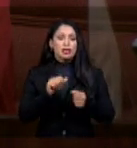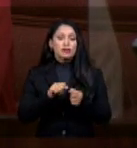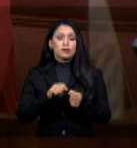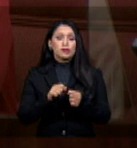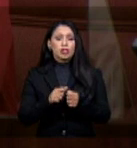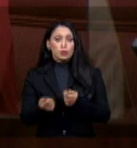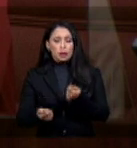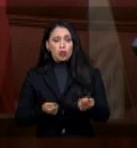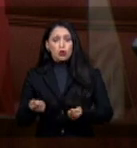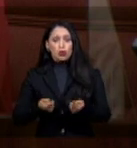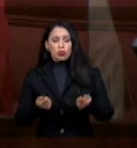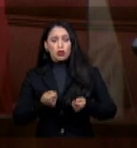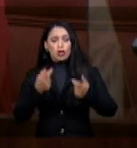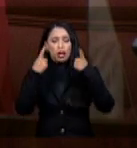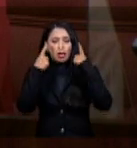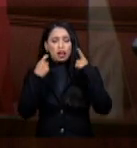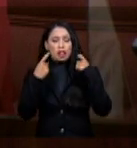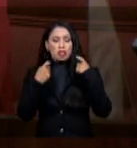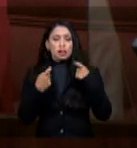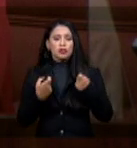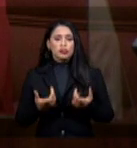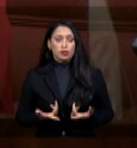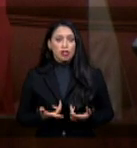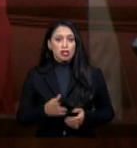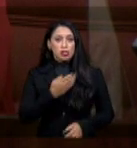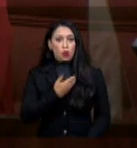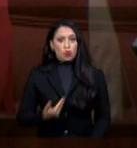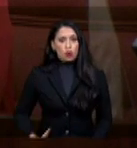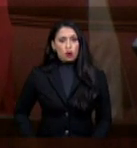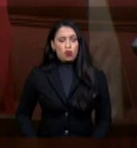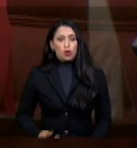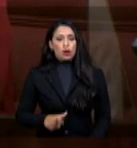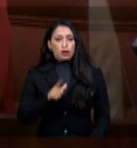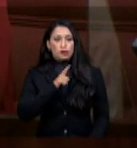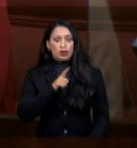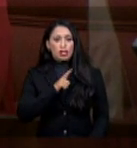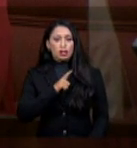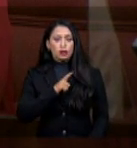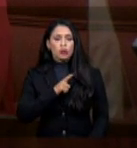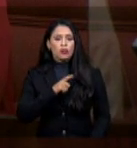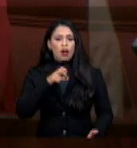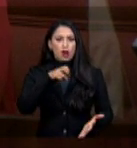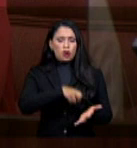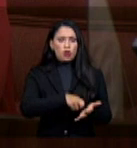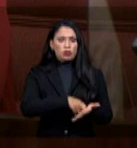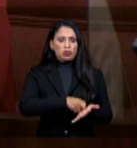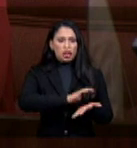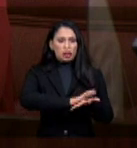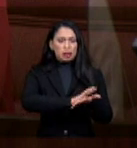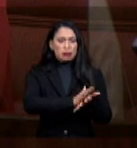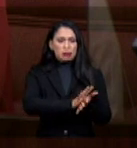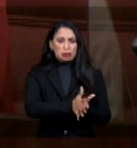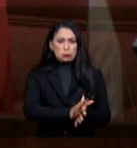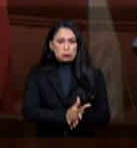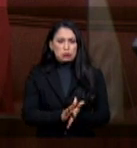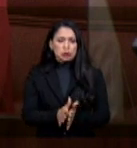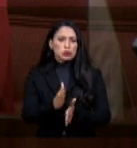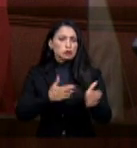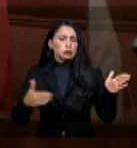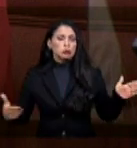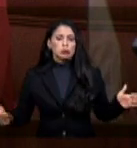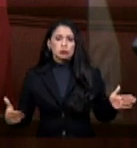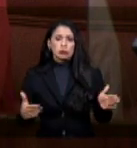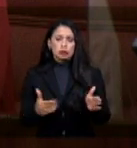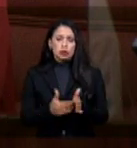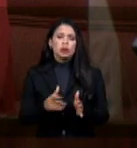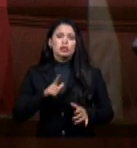May. O governo do Canadá condena a misoginia e o sexismo em todas as suas formas e permanece firme